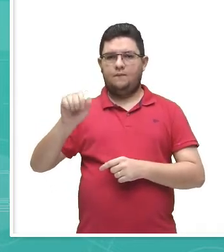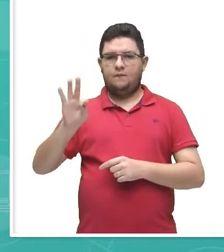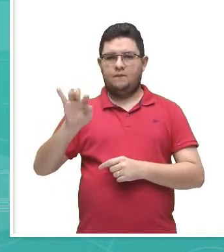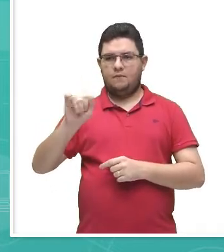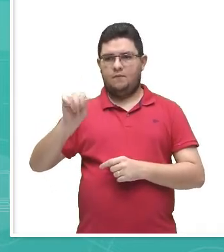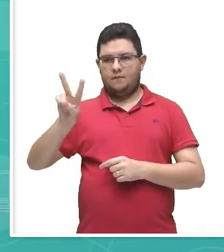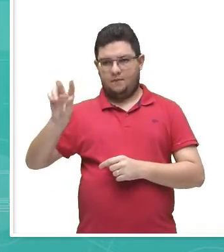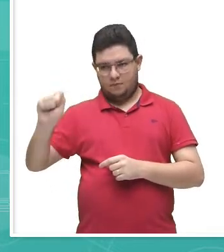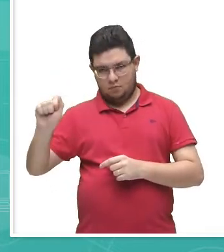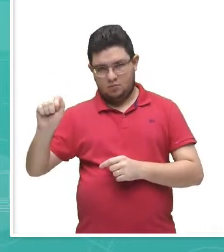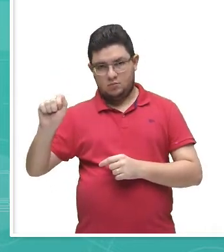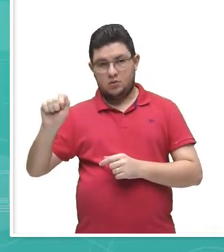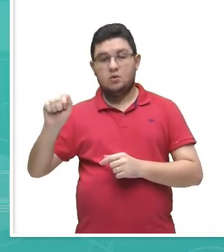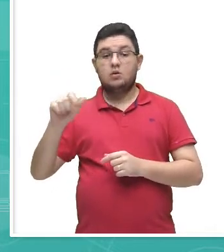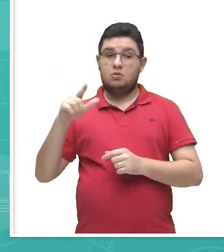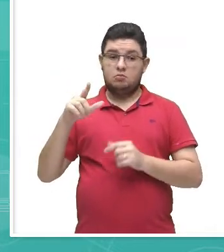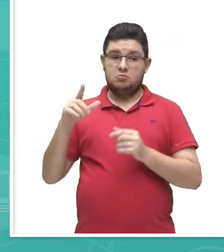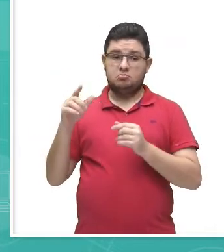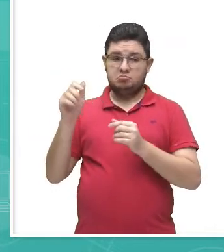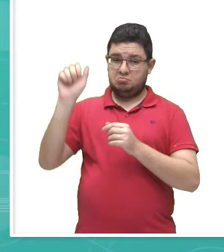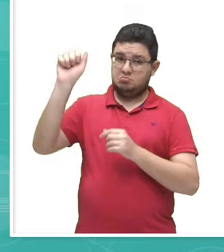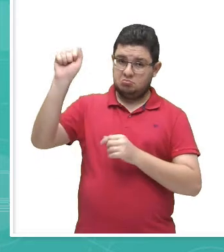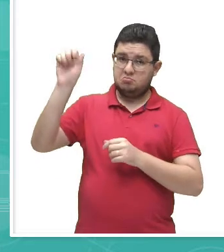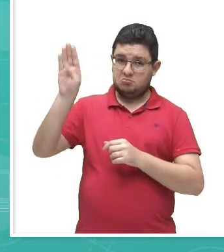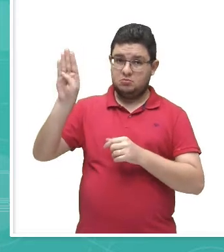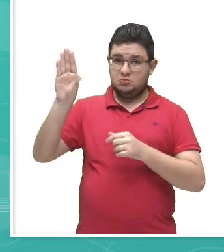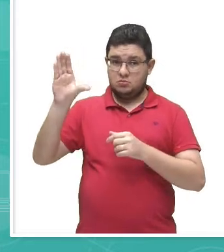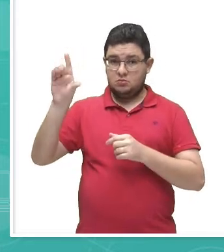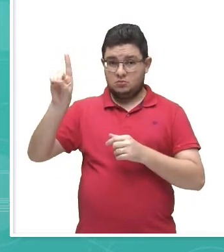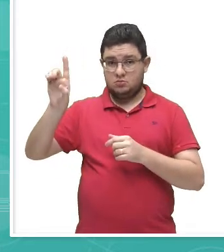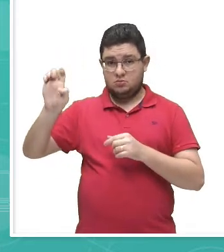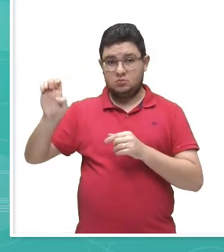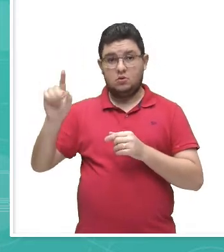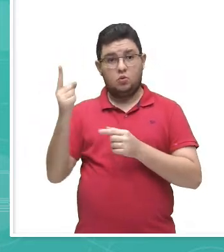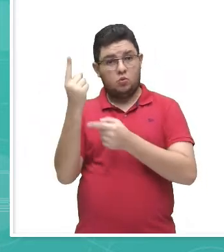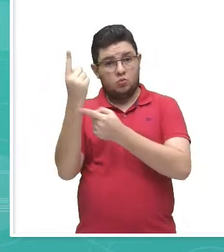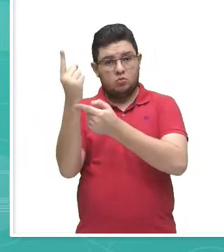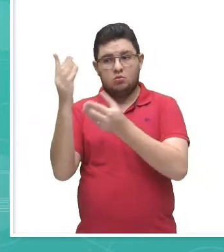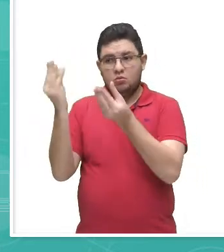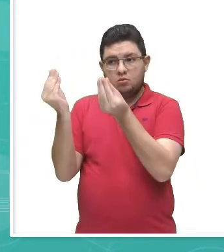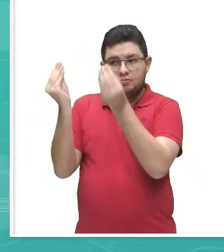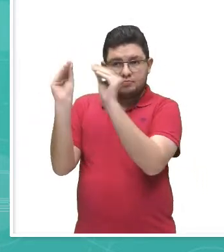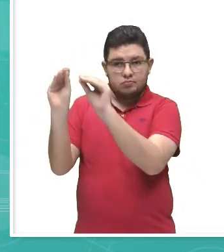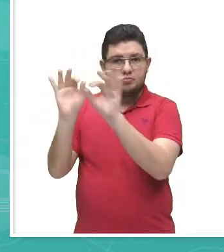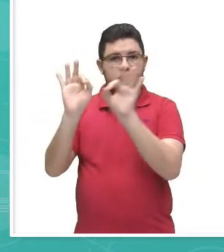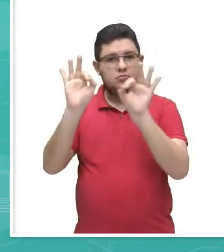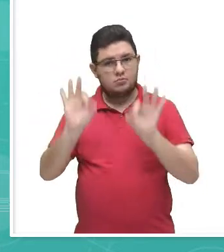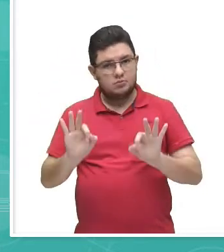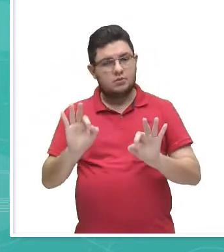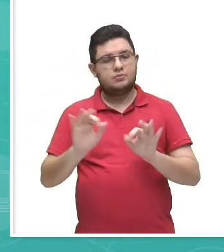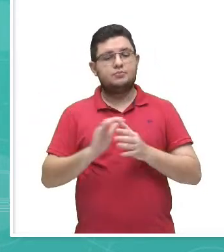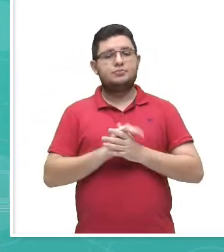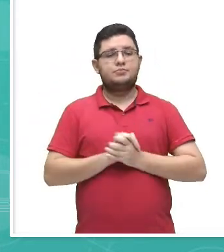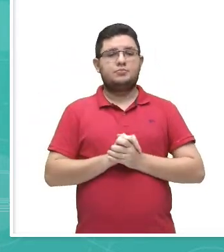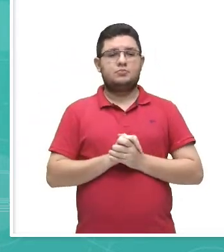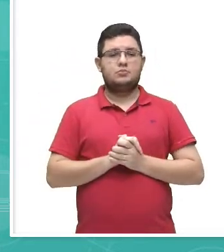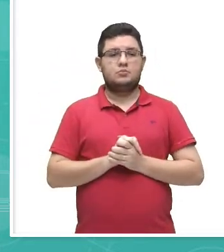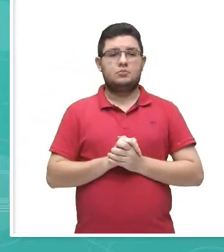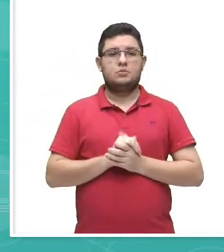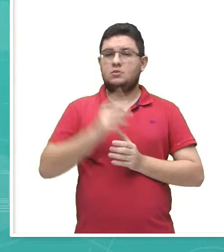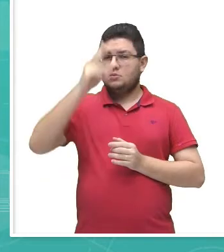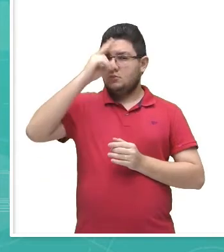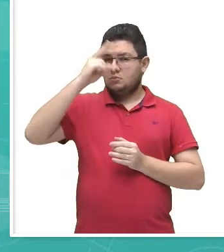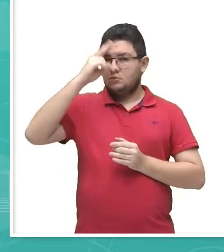lacuna, tá certo? Lembre-se que nós estamos falando de Simple Present e nós temos aquela regrinha ali de terceira pessoa